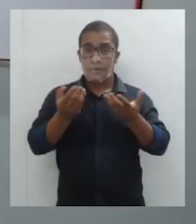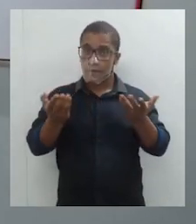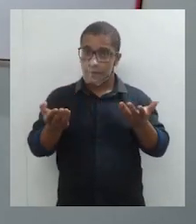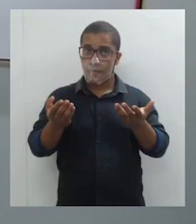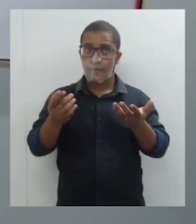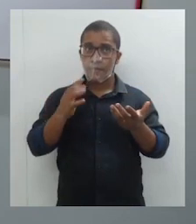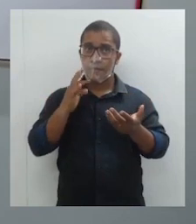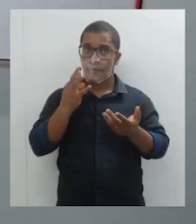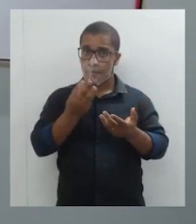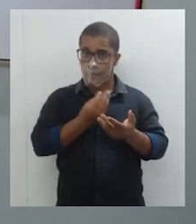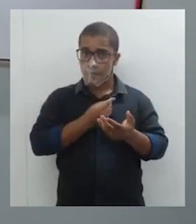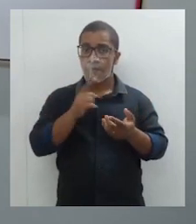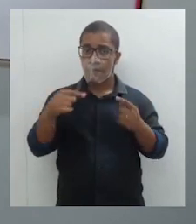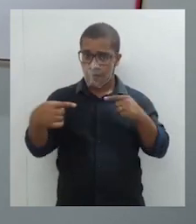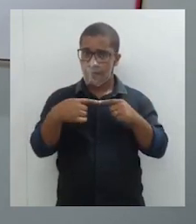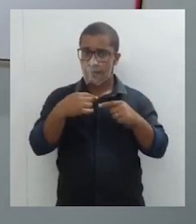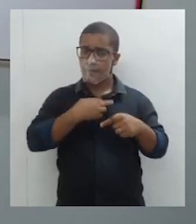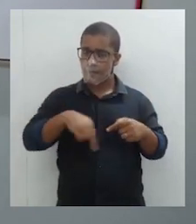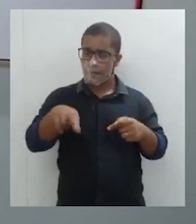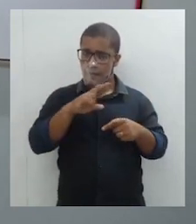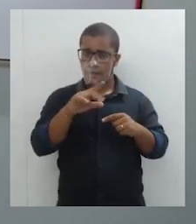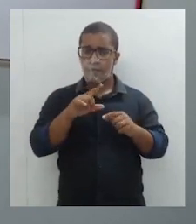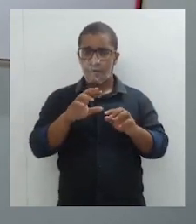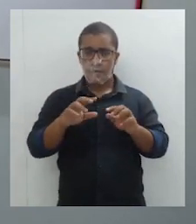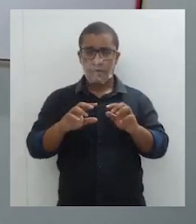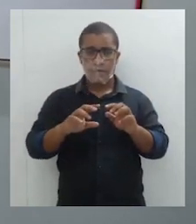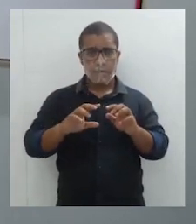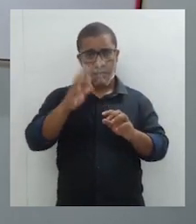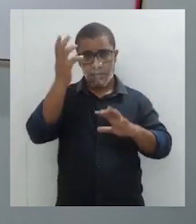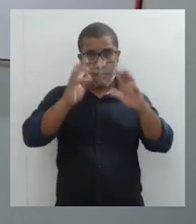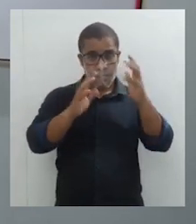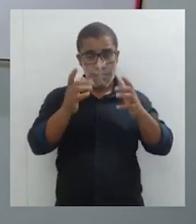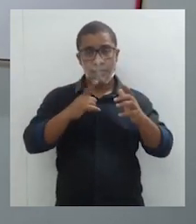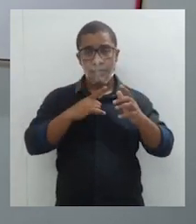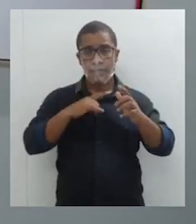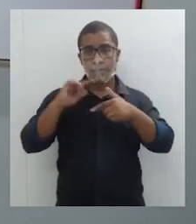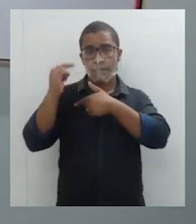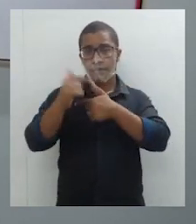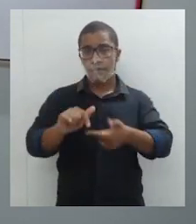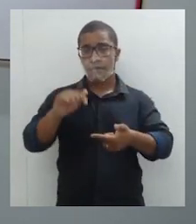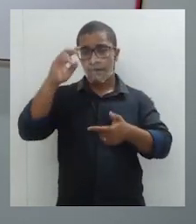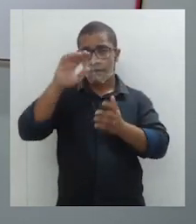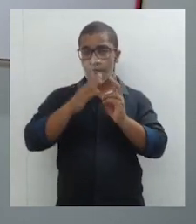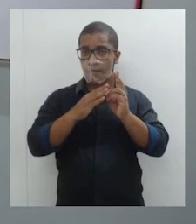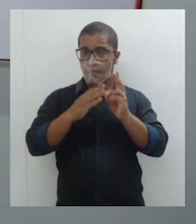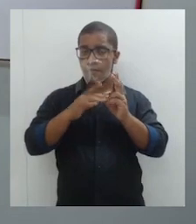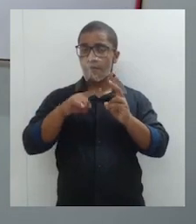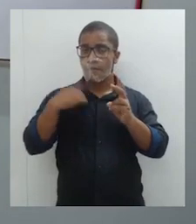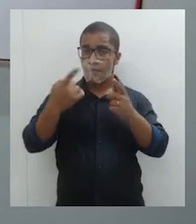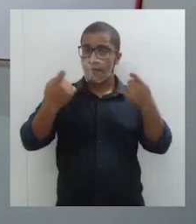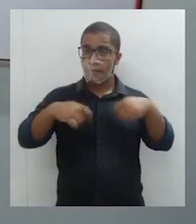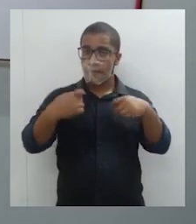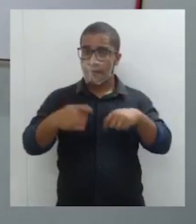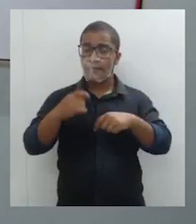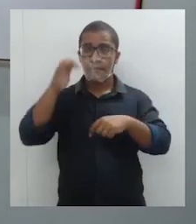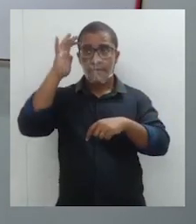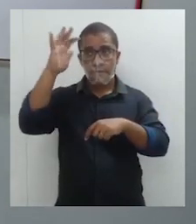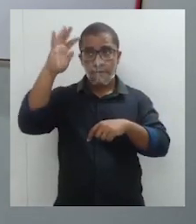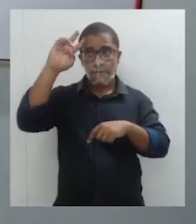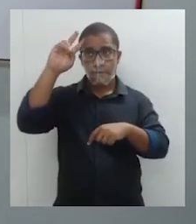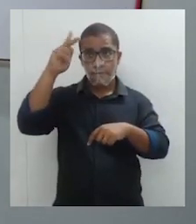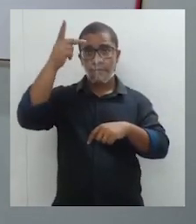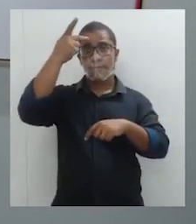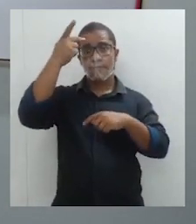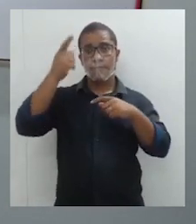o conhecimento fenômeno religioso nas tradições indígenas sugerem um repensar sobre o nó o nosso